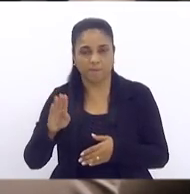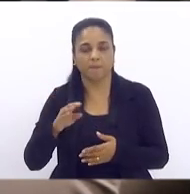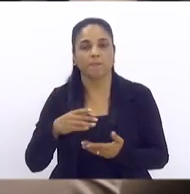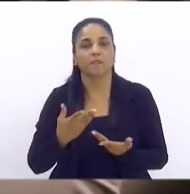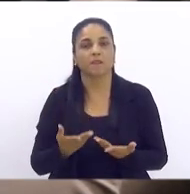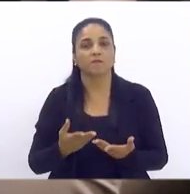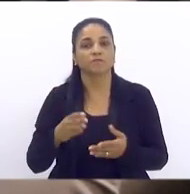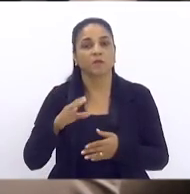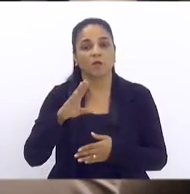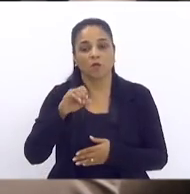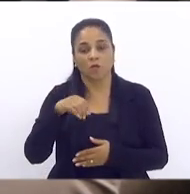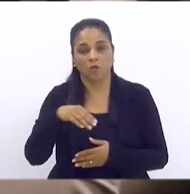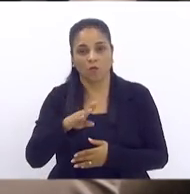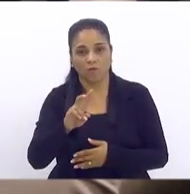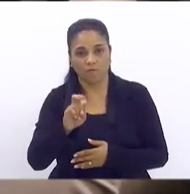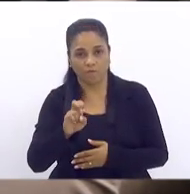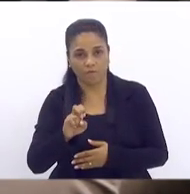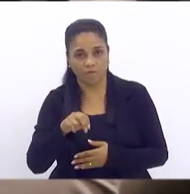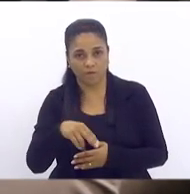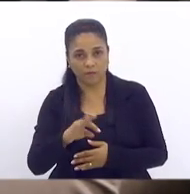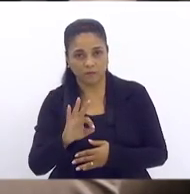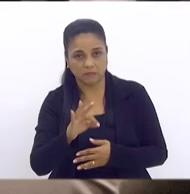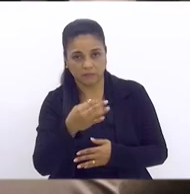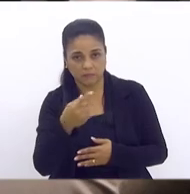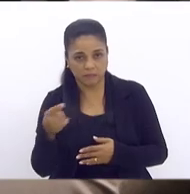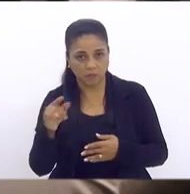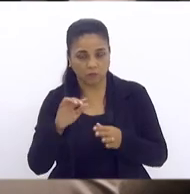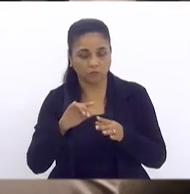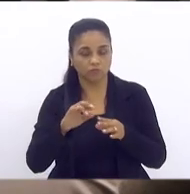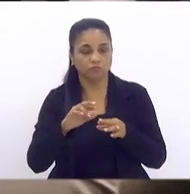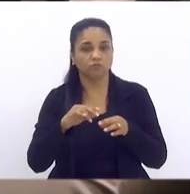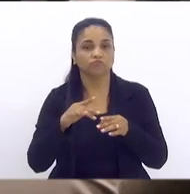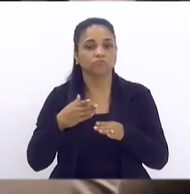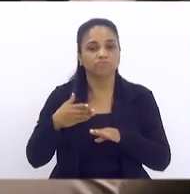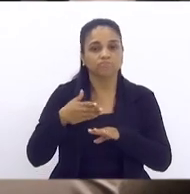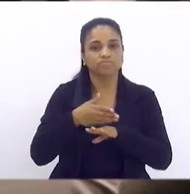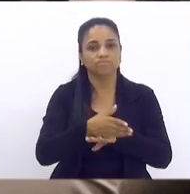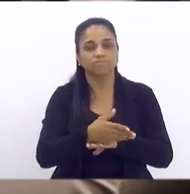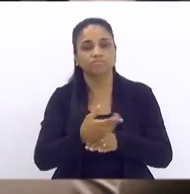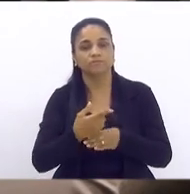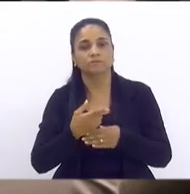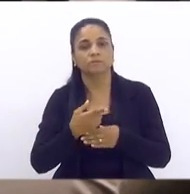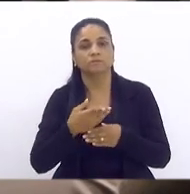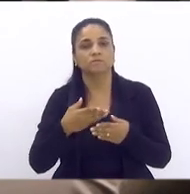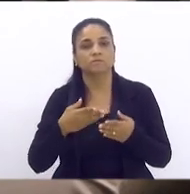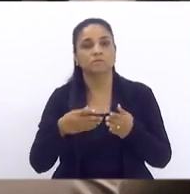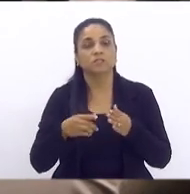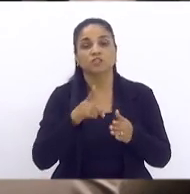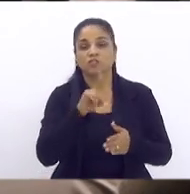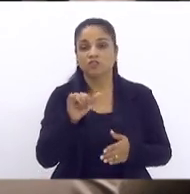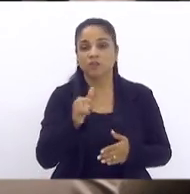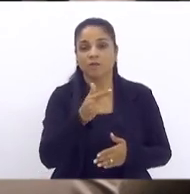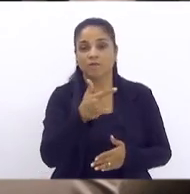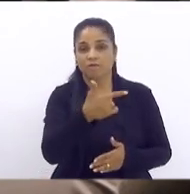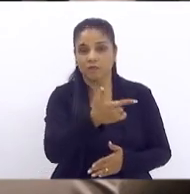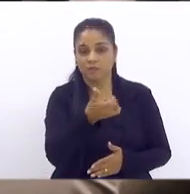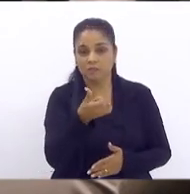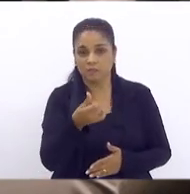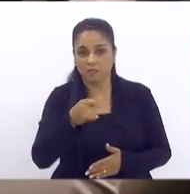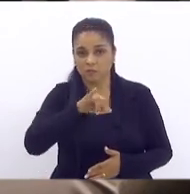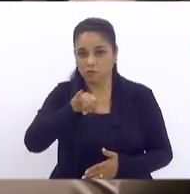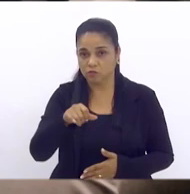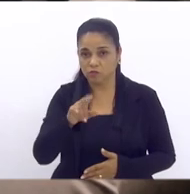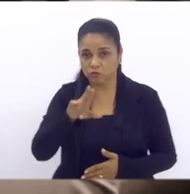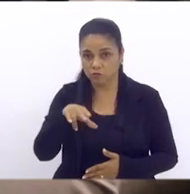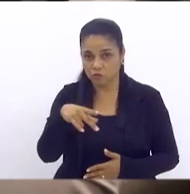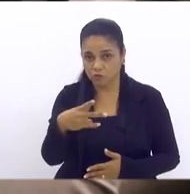A convenção, no ano de 2009, atingiu os requisitos para entrada em vigor no dia 26 de junho de 2023,